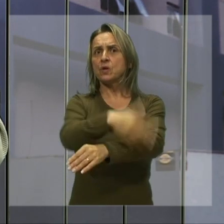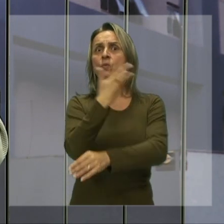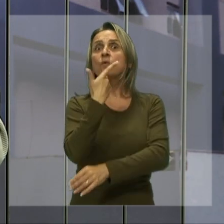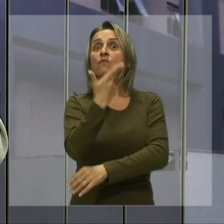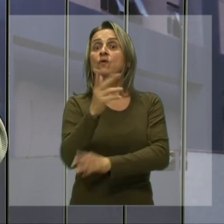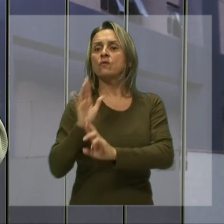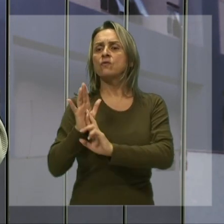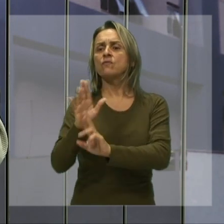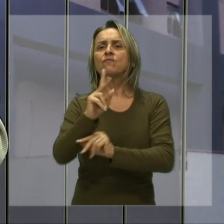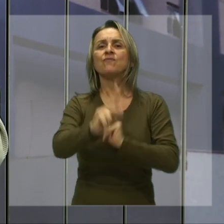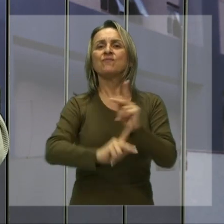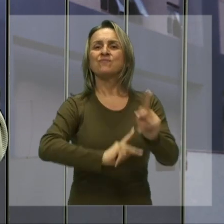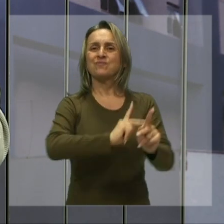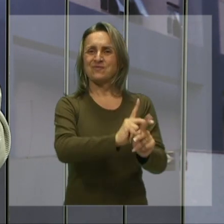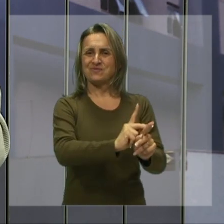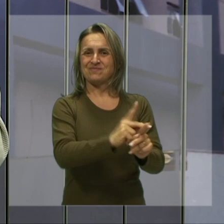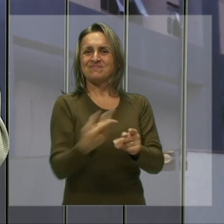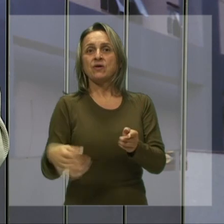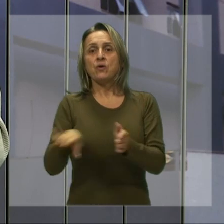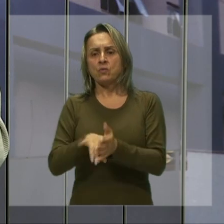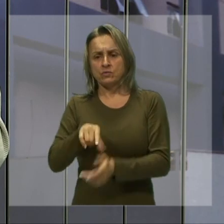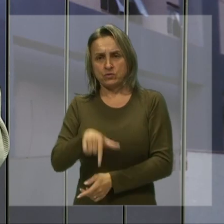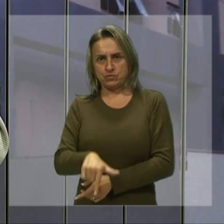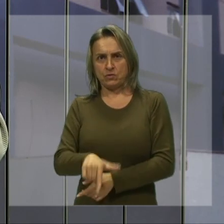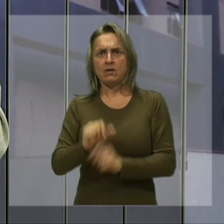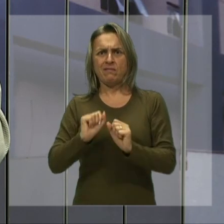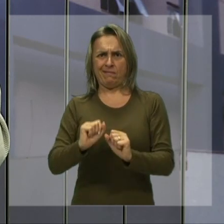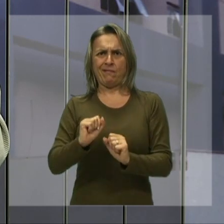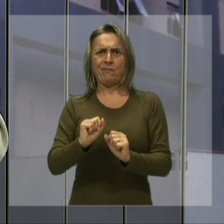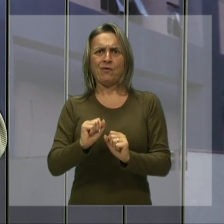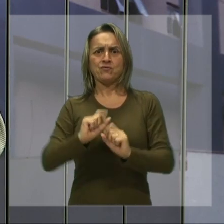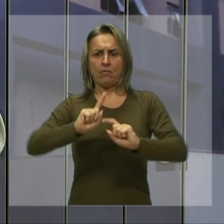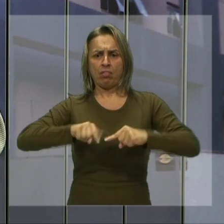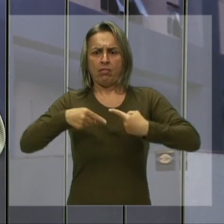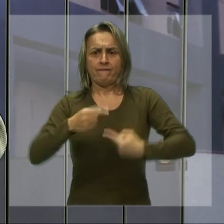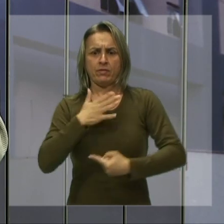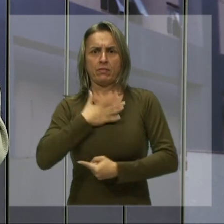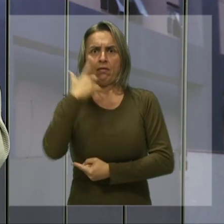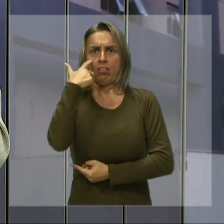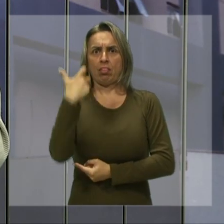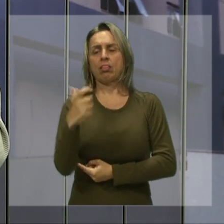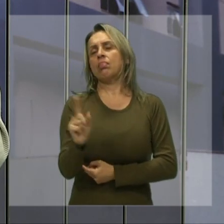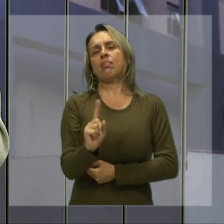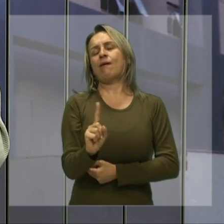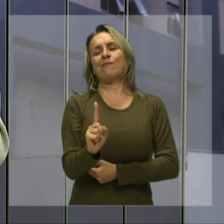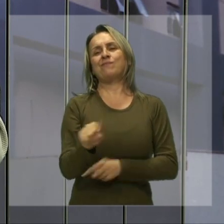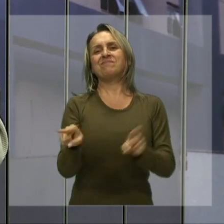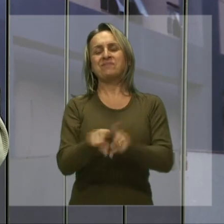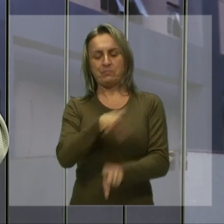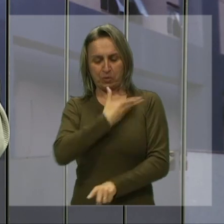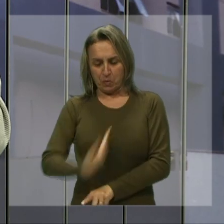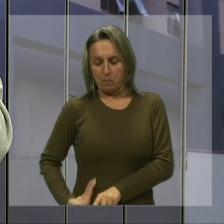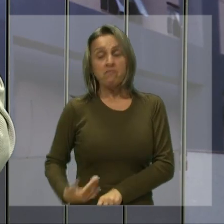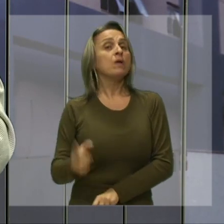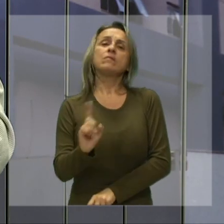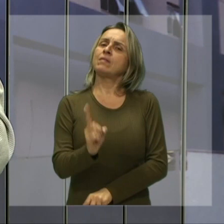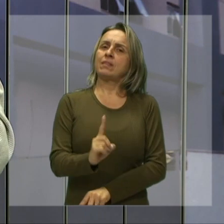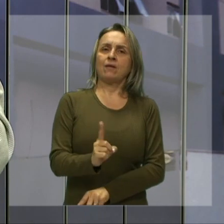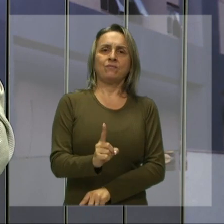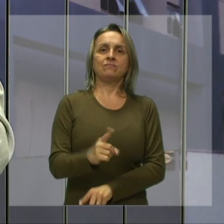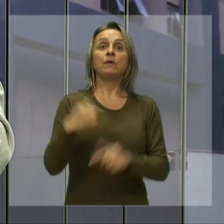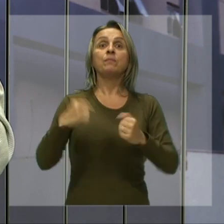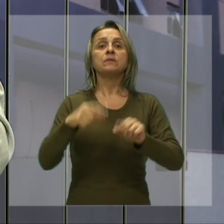meus interesses do meu partido ou os interesses do prefeito. Então, eu tenho me mantido um vereador independente. E é assim, tudo que é